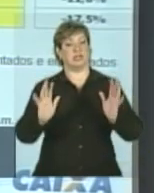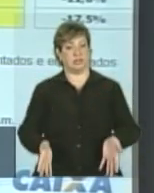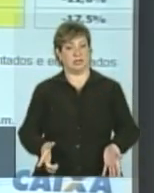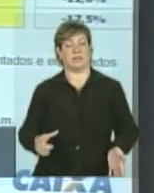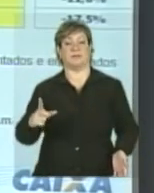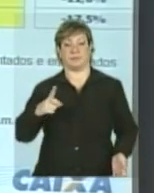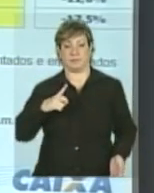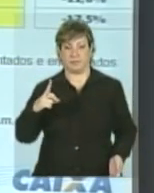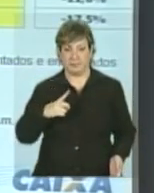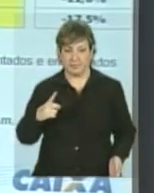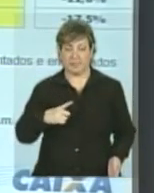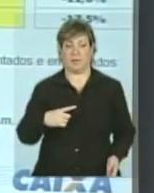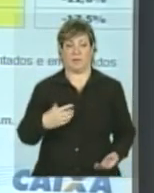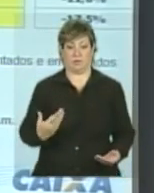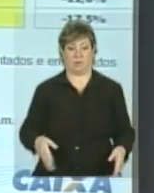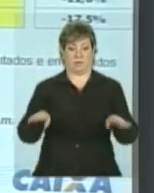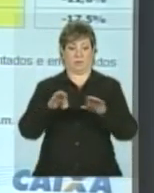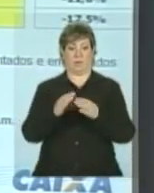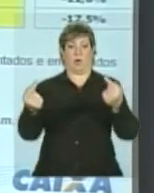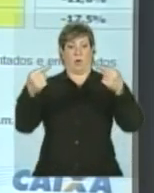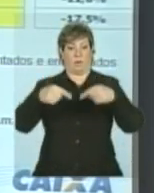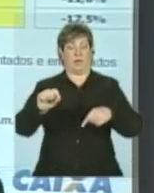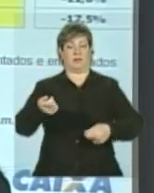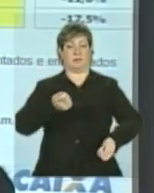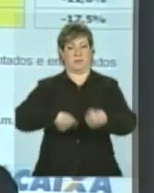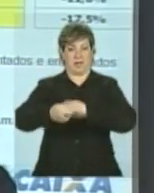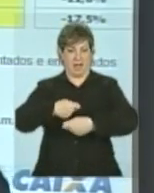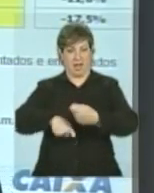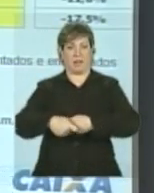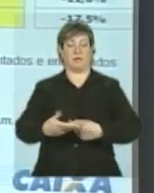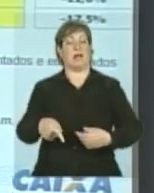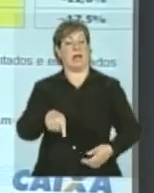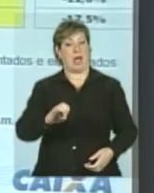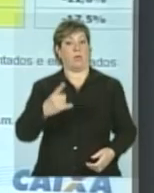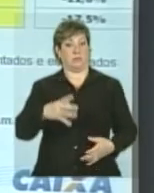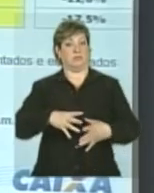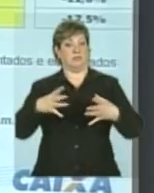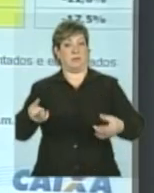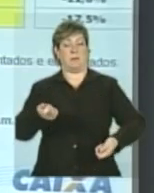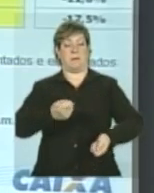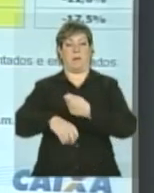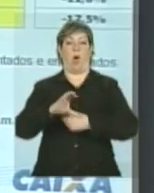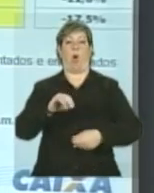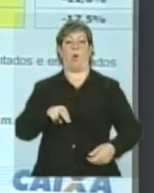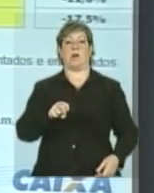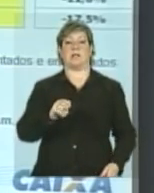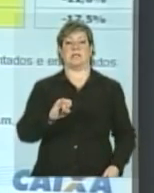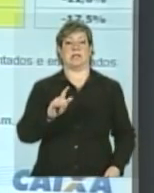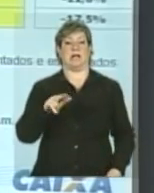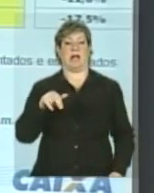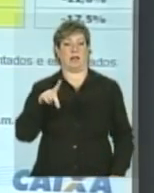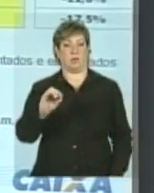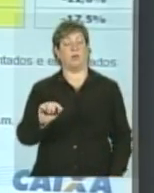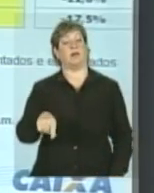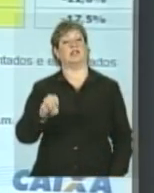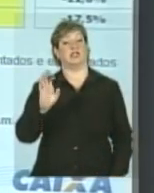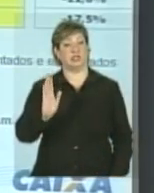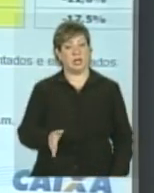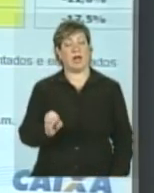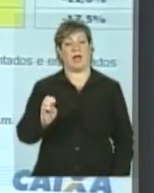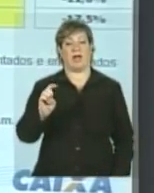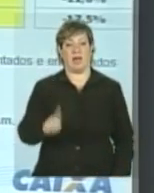ele já vive um processo competitivo no mercado, né? É um grande mercado, mercado de consignado, e já é